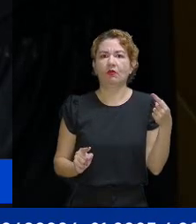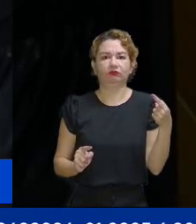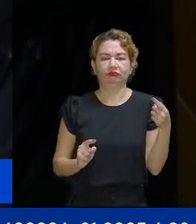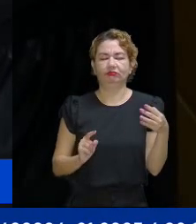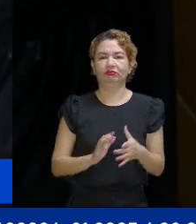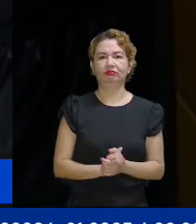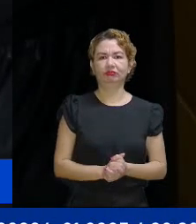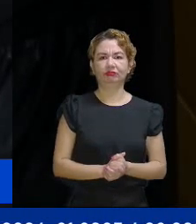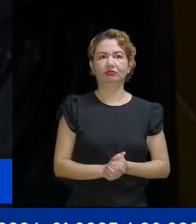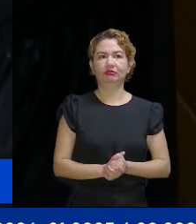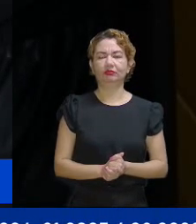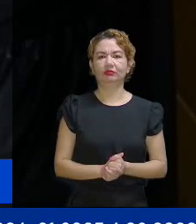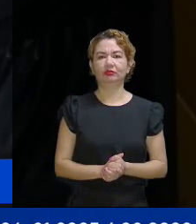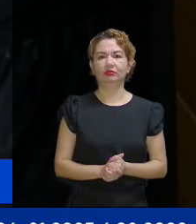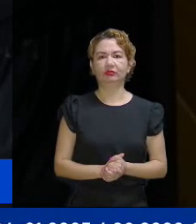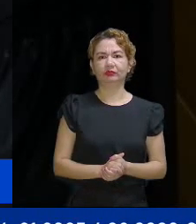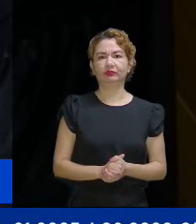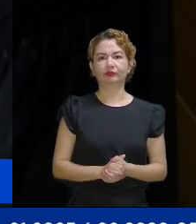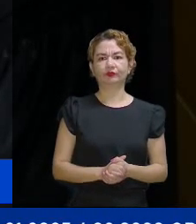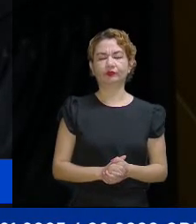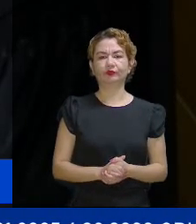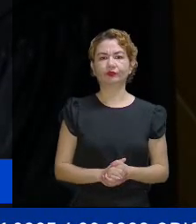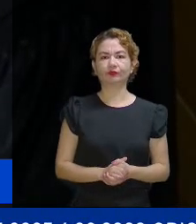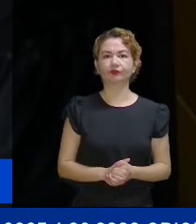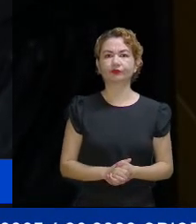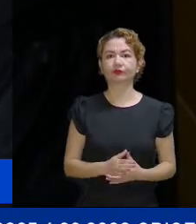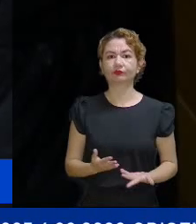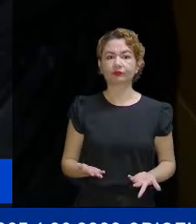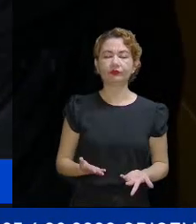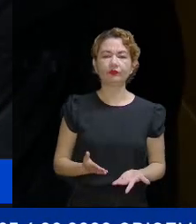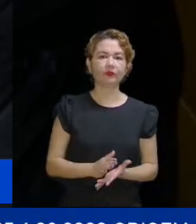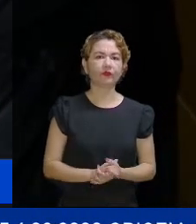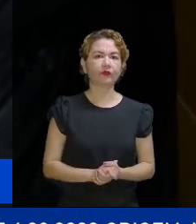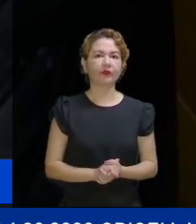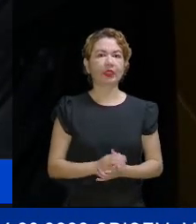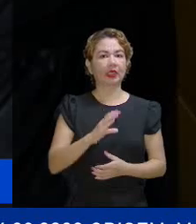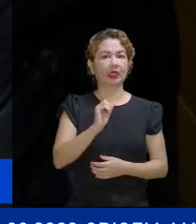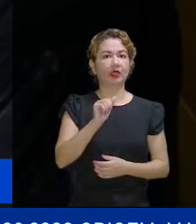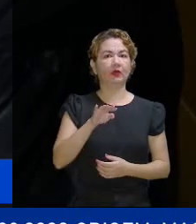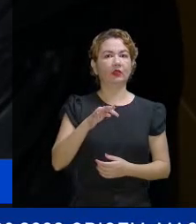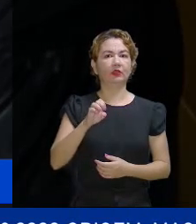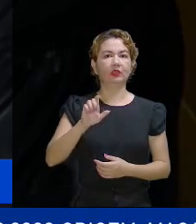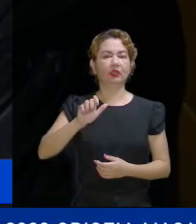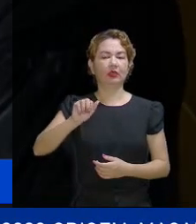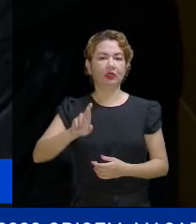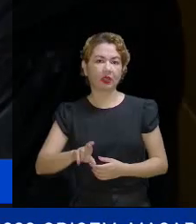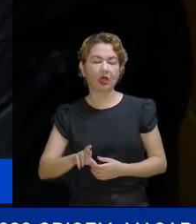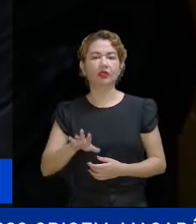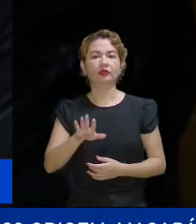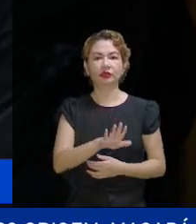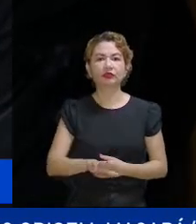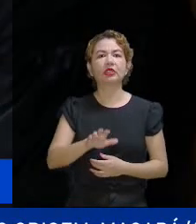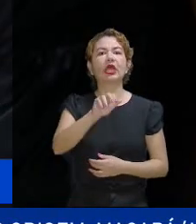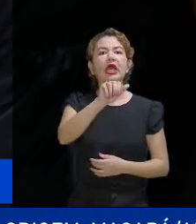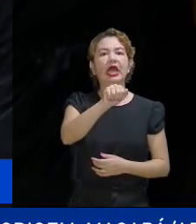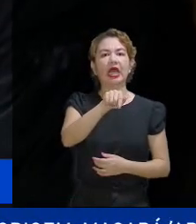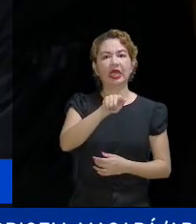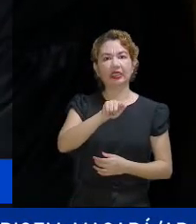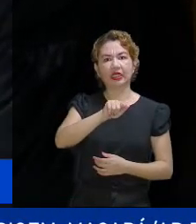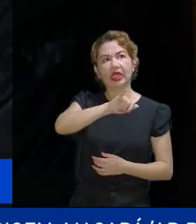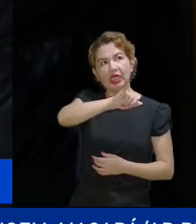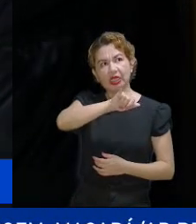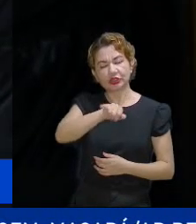com os fundamentos que o juiz propôs. E isso é numa cautelar, está dentro da AGE. Ele ainda não julgou